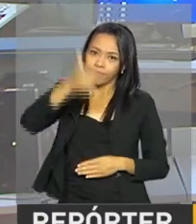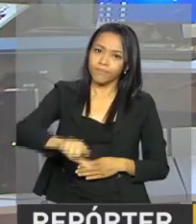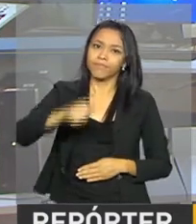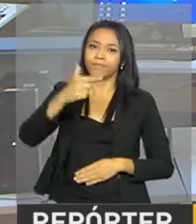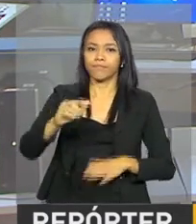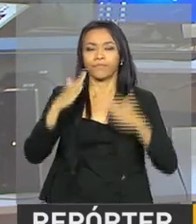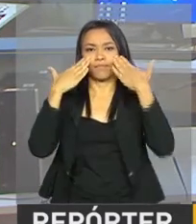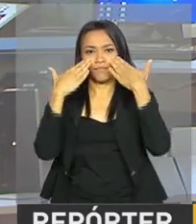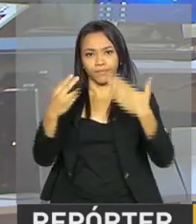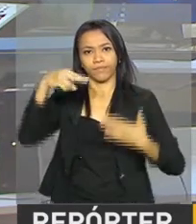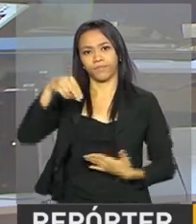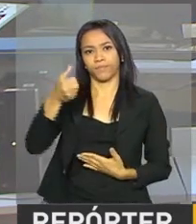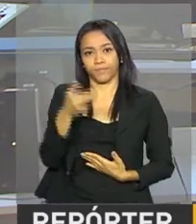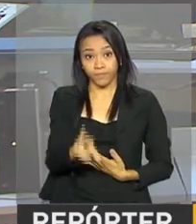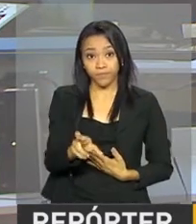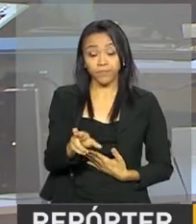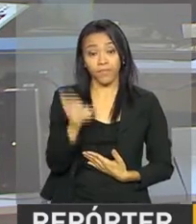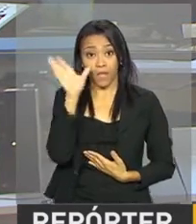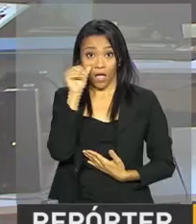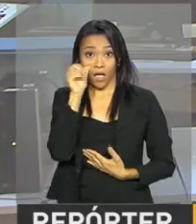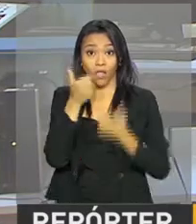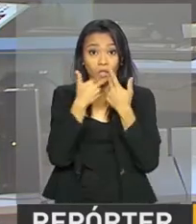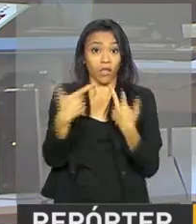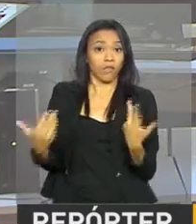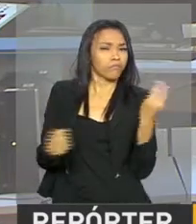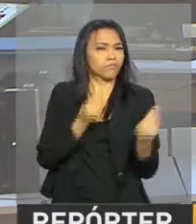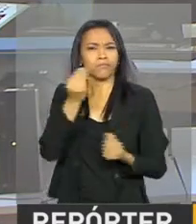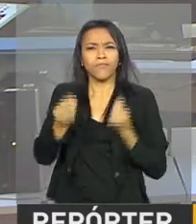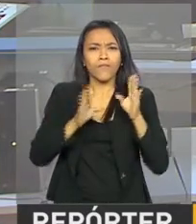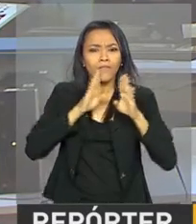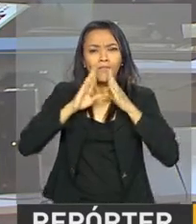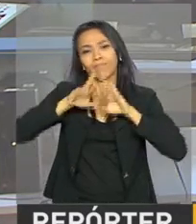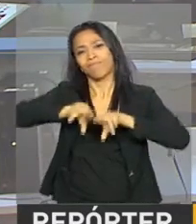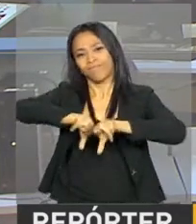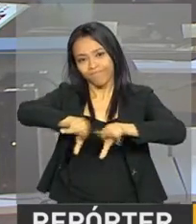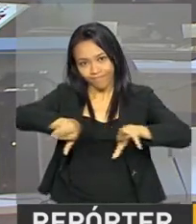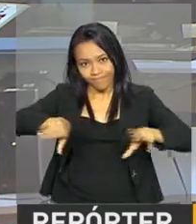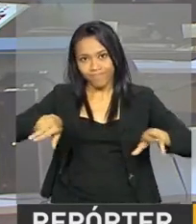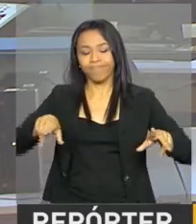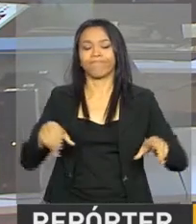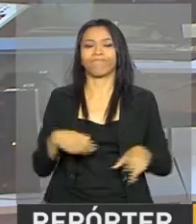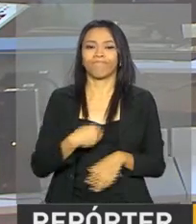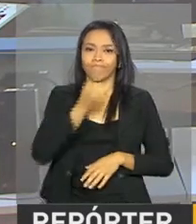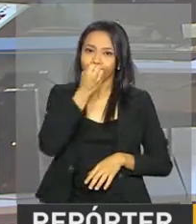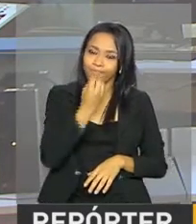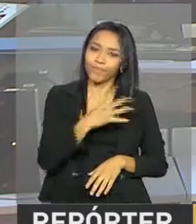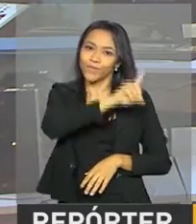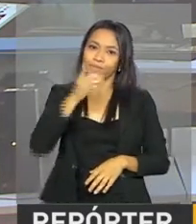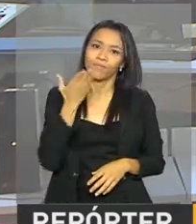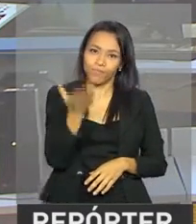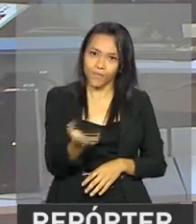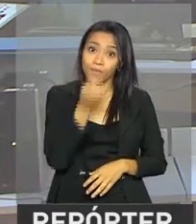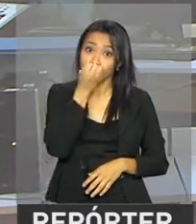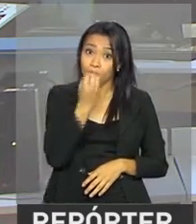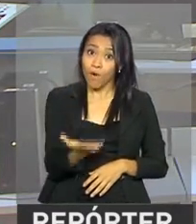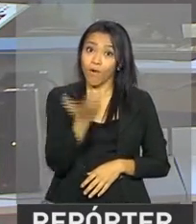edição do Repórter NBR. Acompanhe as novidades também pelas nossas redes sociais. Um bom dia para